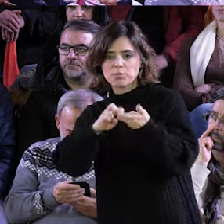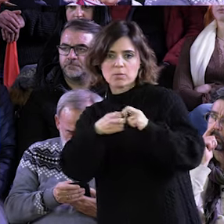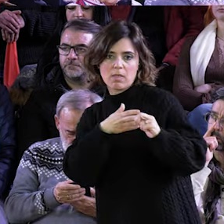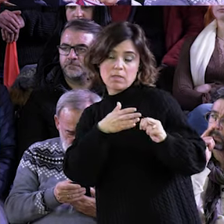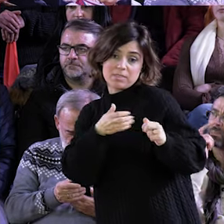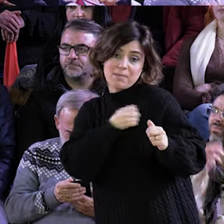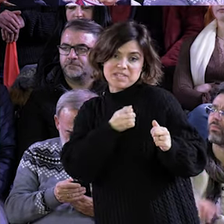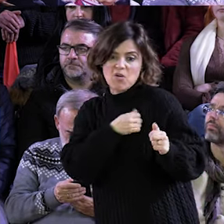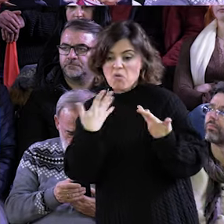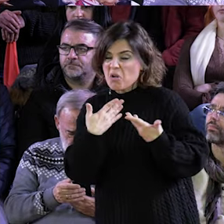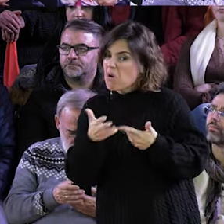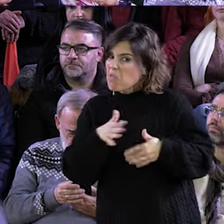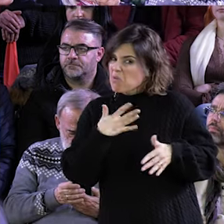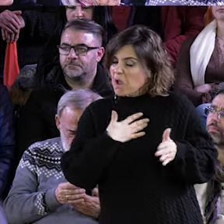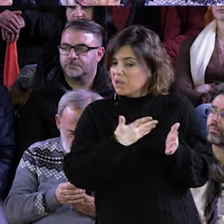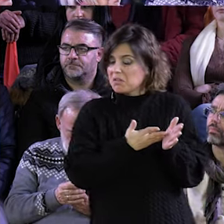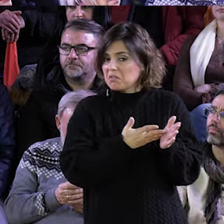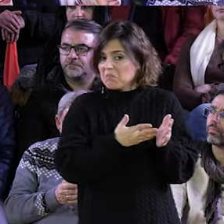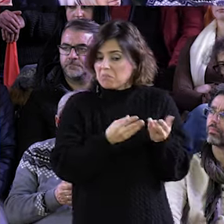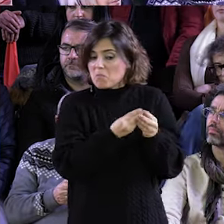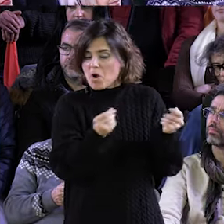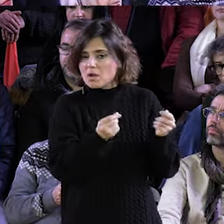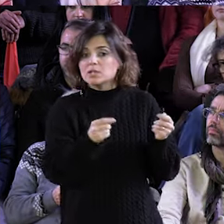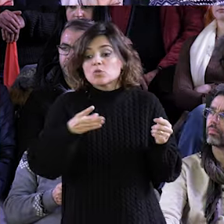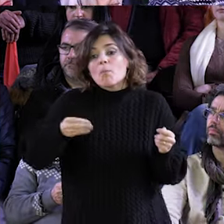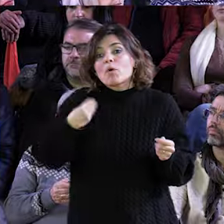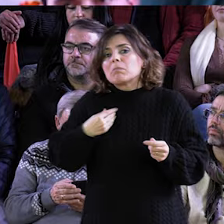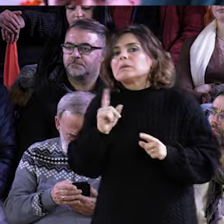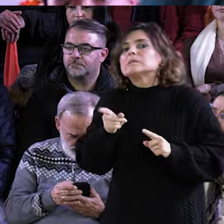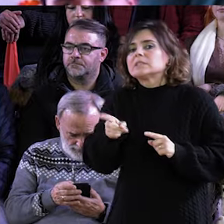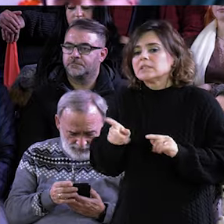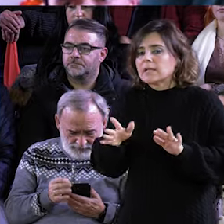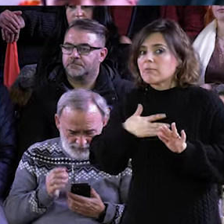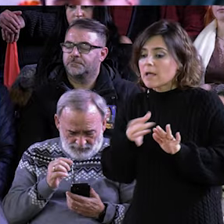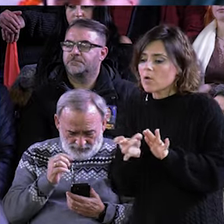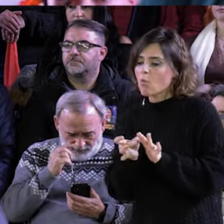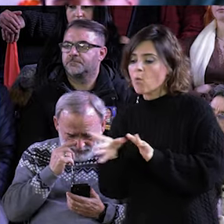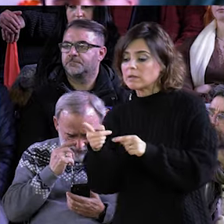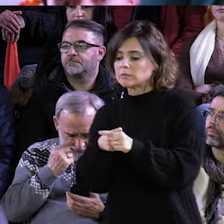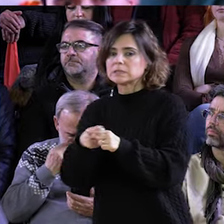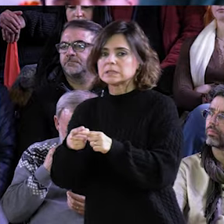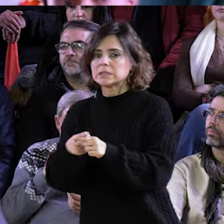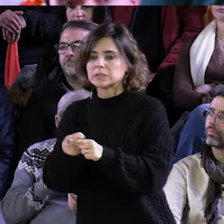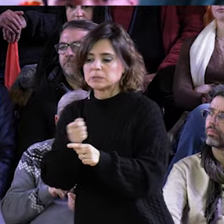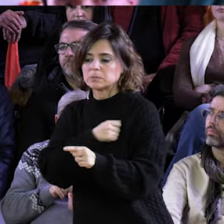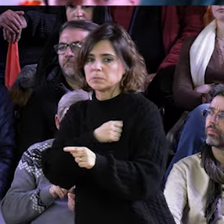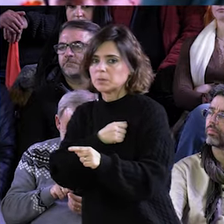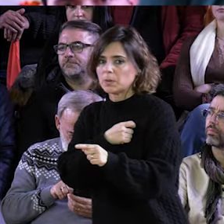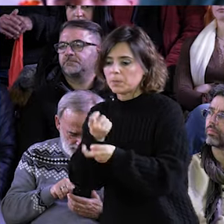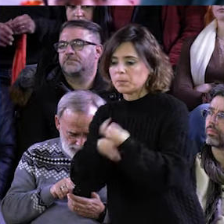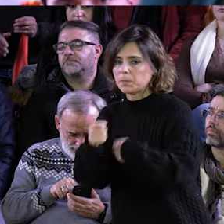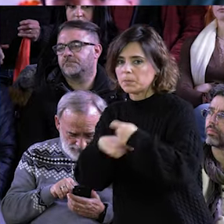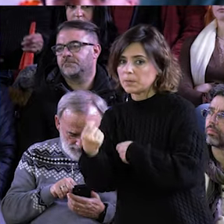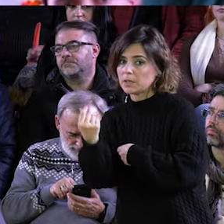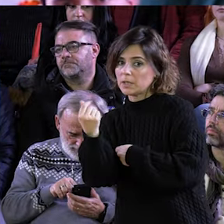fazer, estão sobretudo preocupados em não atacar os interesses imobiliários e financeiros. A habitação é central na política do